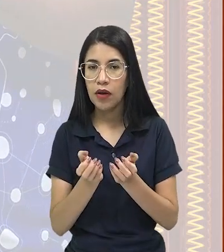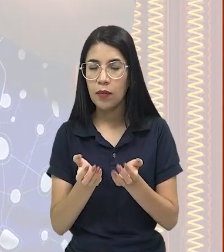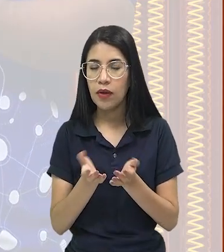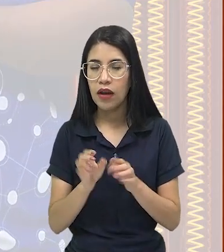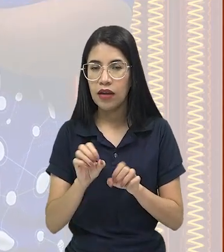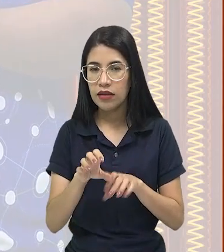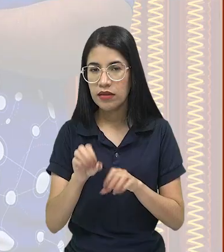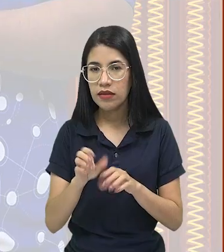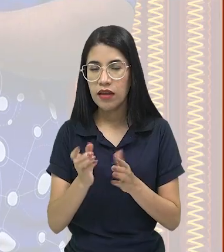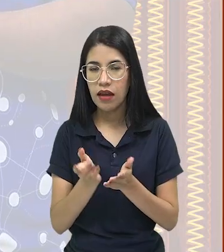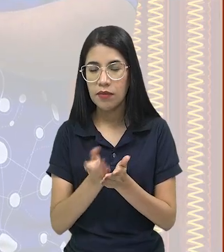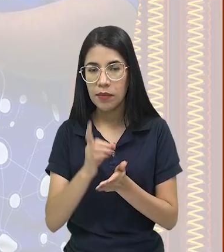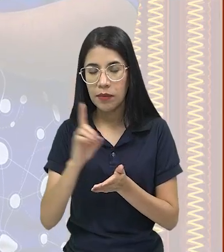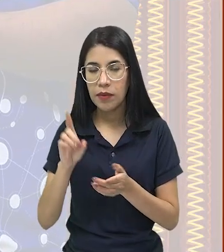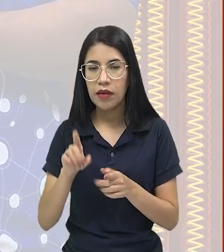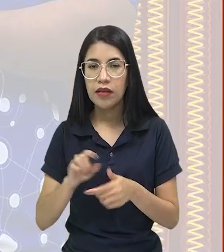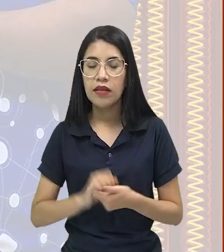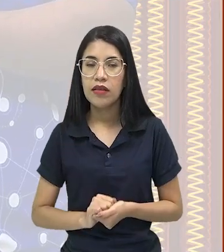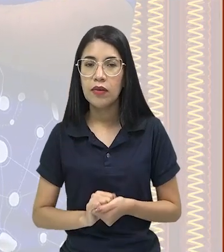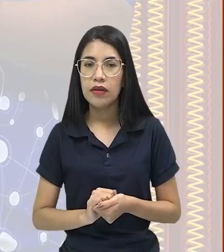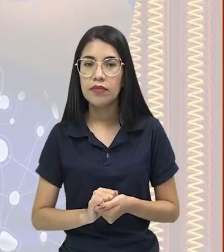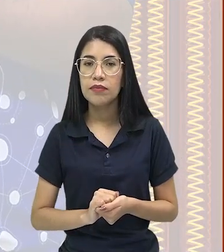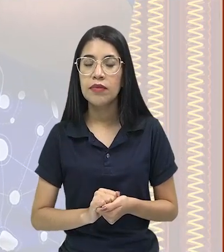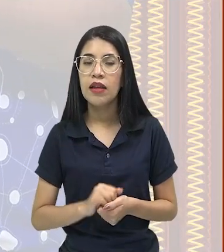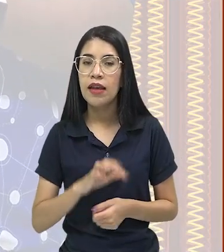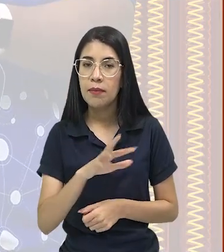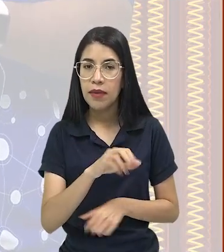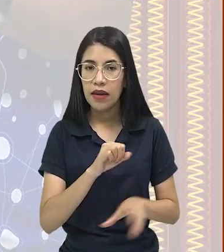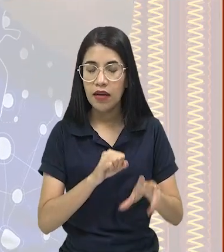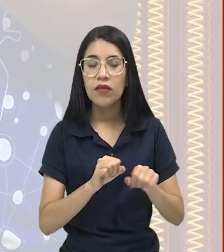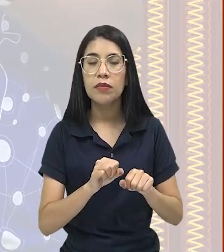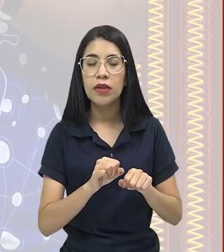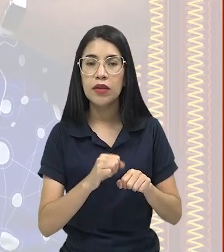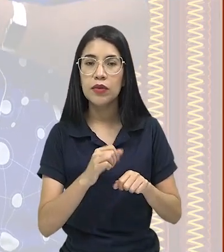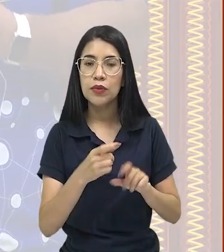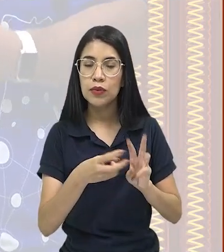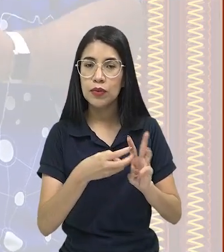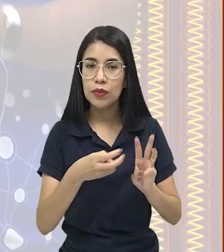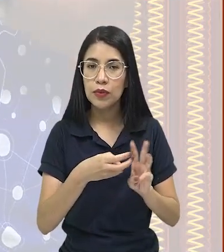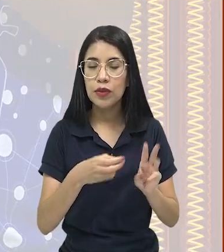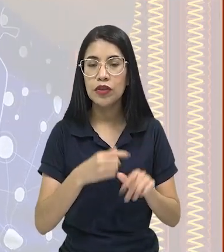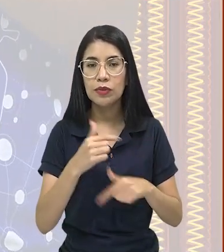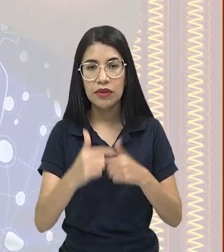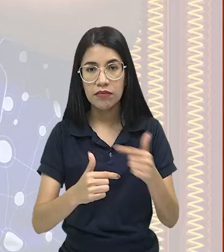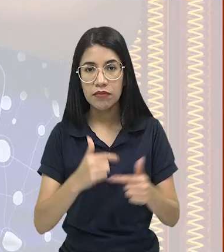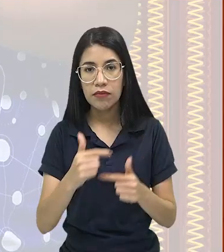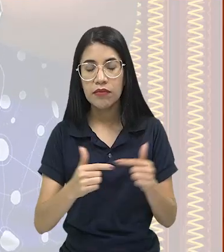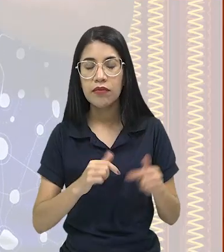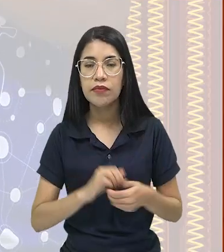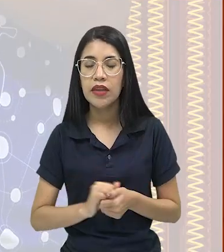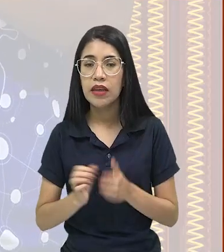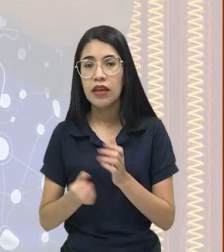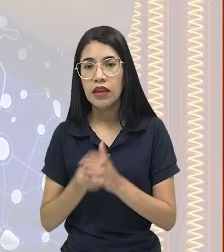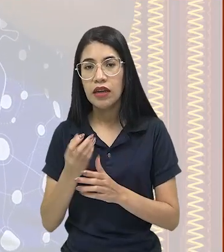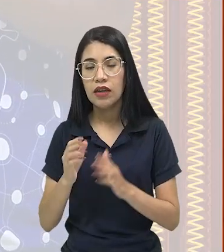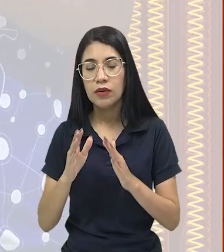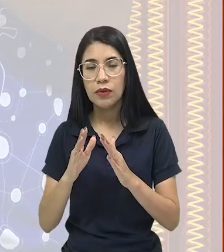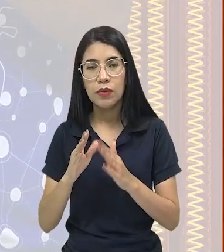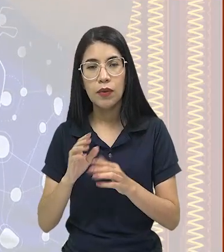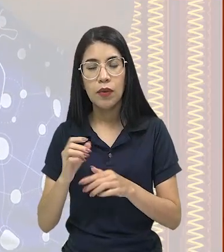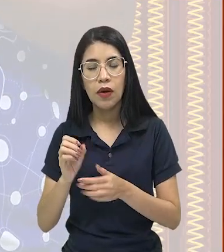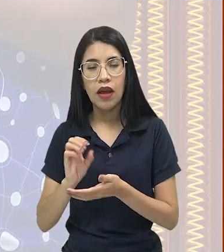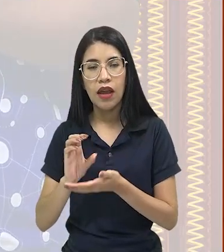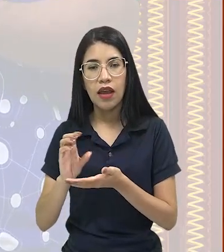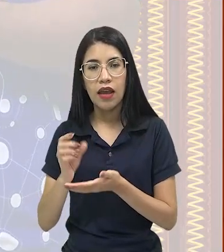pegava grande parte dessa mão de obra para si, tá? Que também acabava trabalhando, extraindo drogas do sertão, gerando igreja que era,